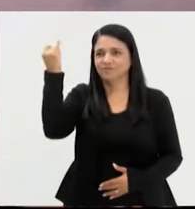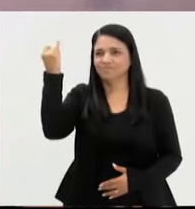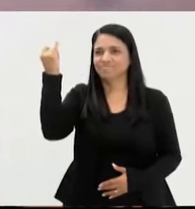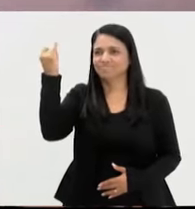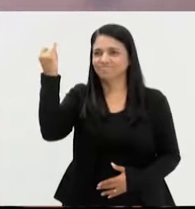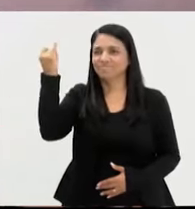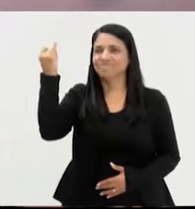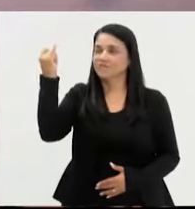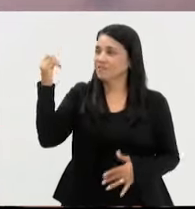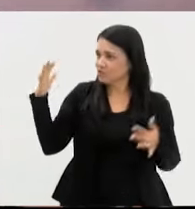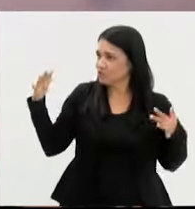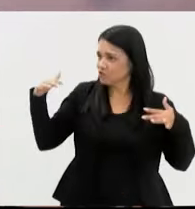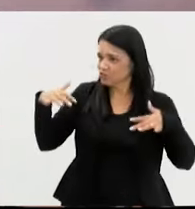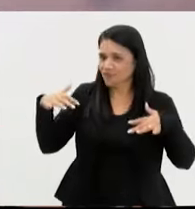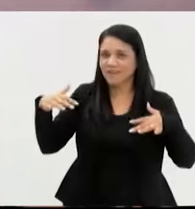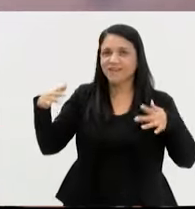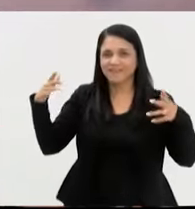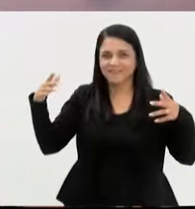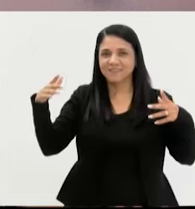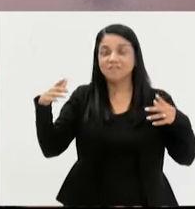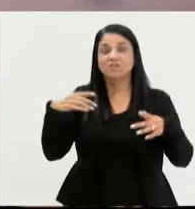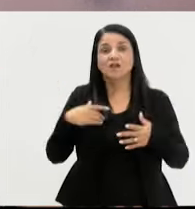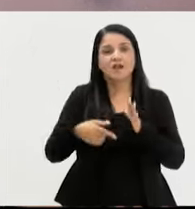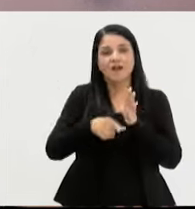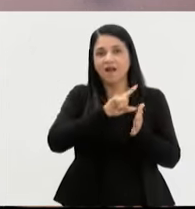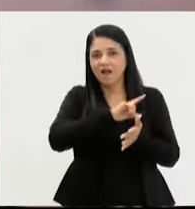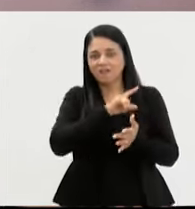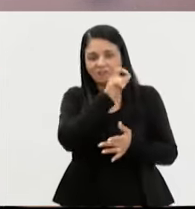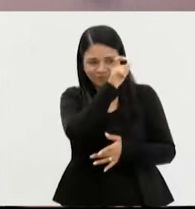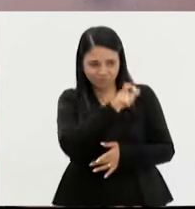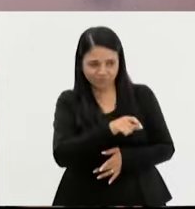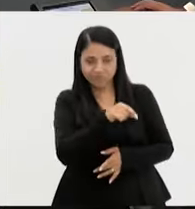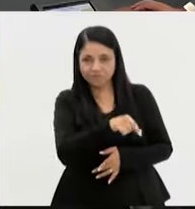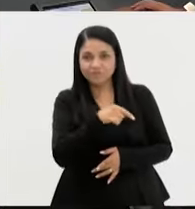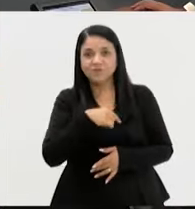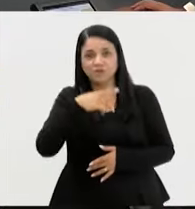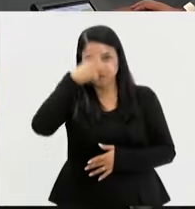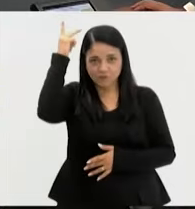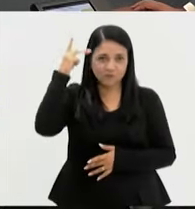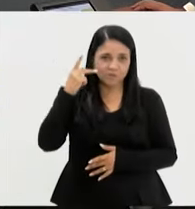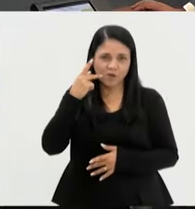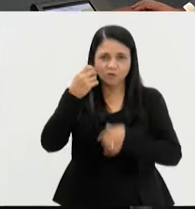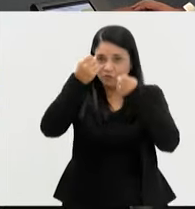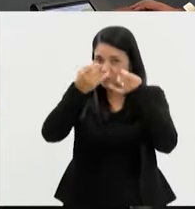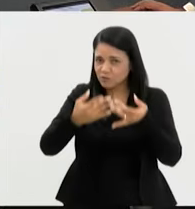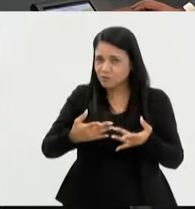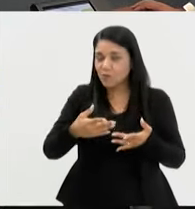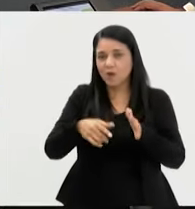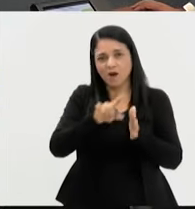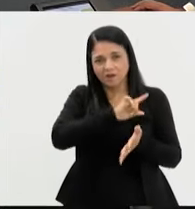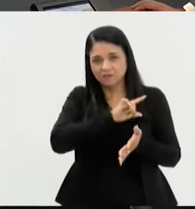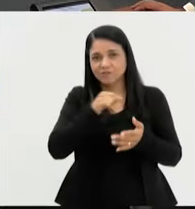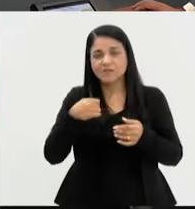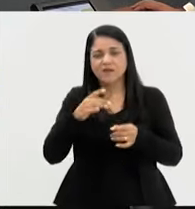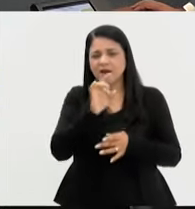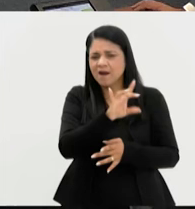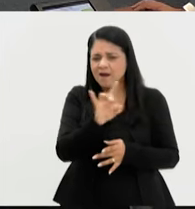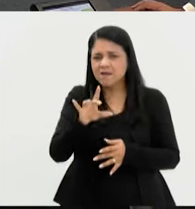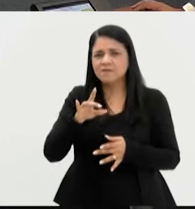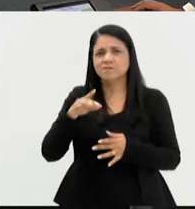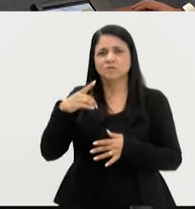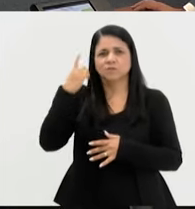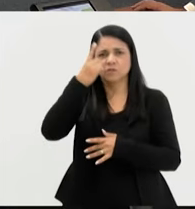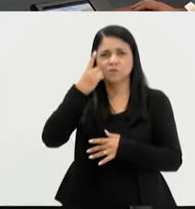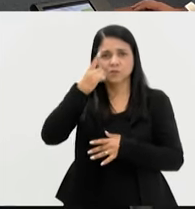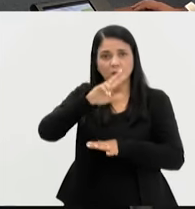o nosso decano já tinha falado aqui e é importante que cada parlamentar vem aqui se pronuncie a